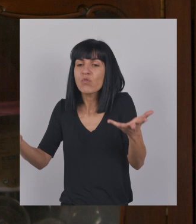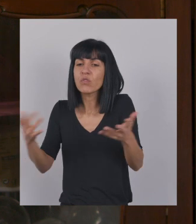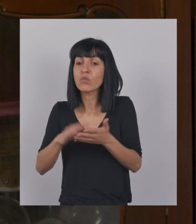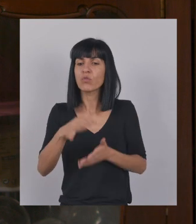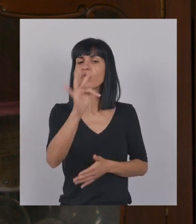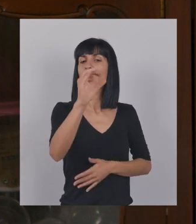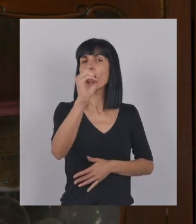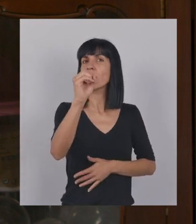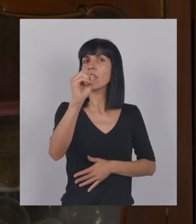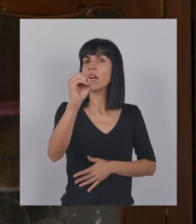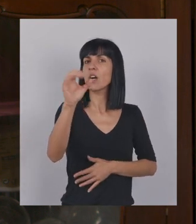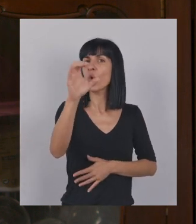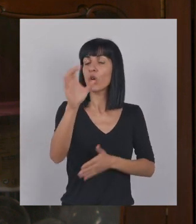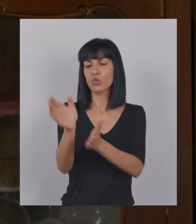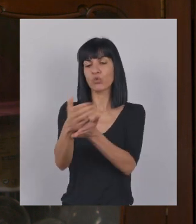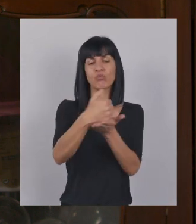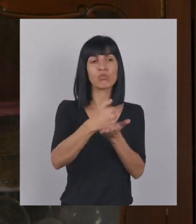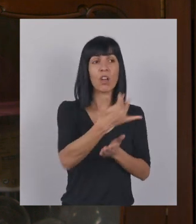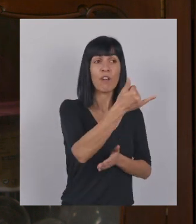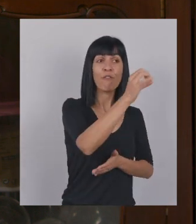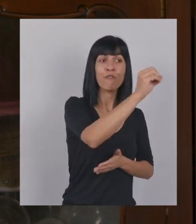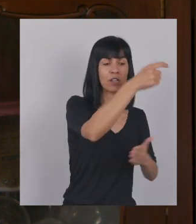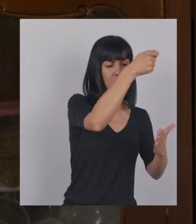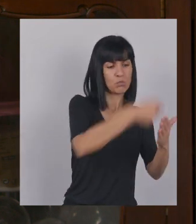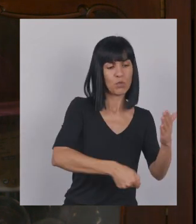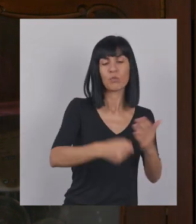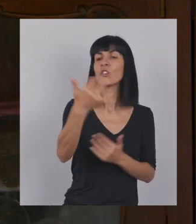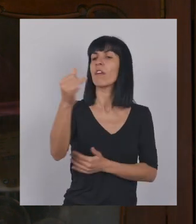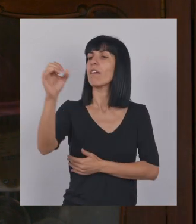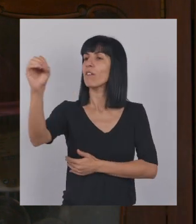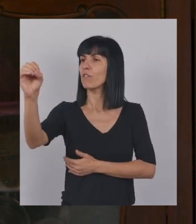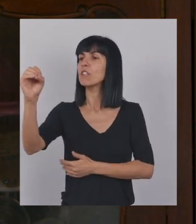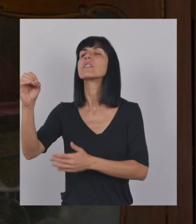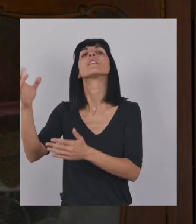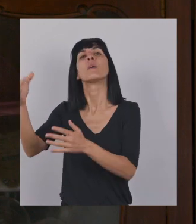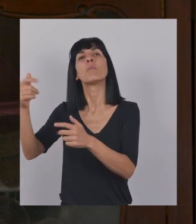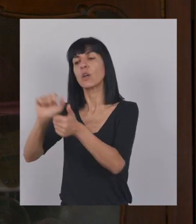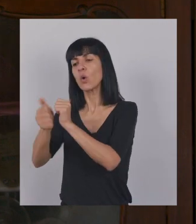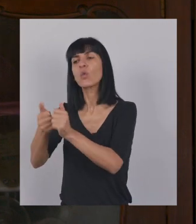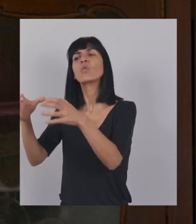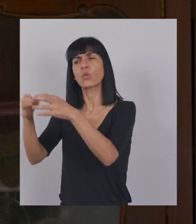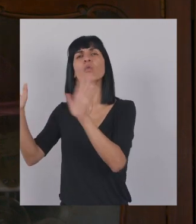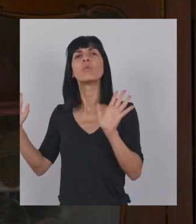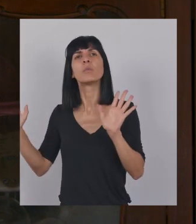pouco a Ranger 40 contos 20 para pagar a multa e 20 para o clube